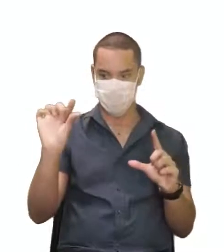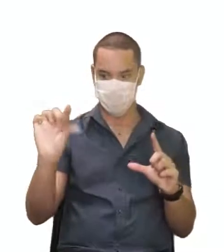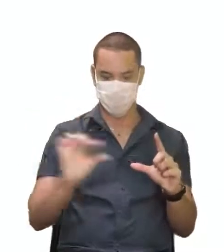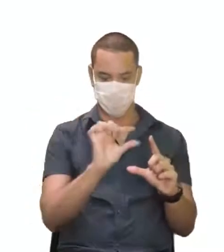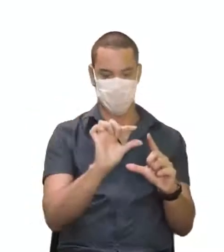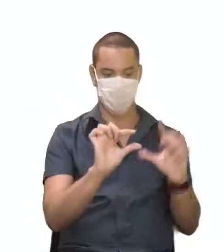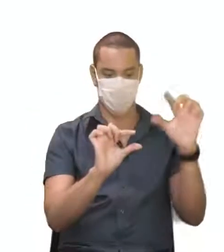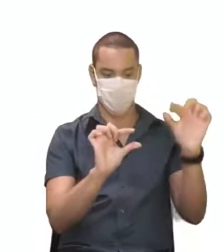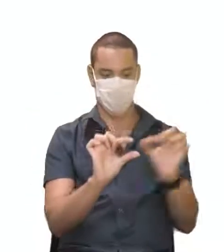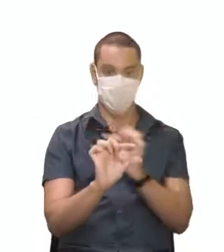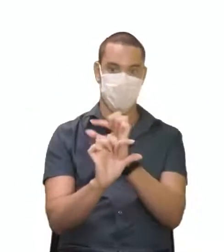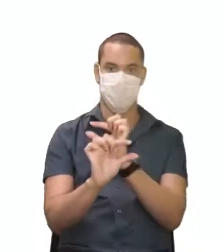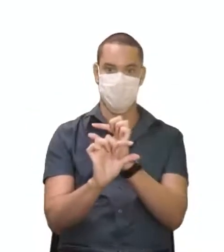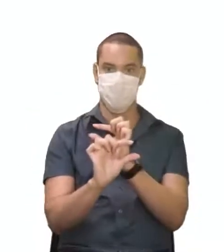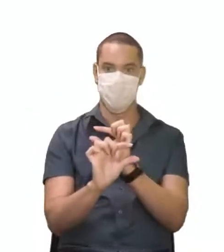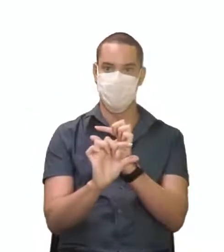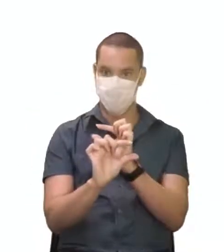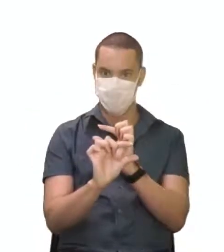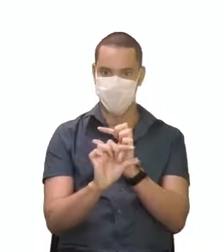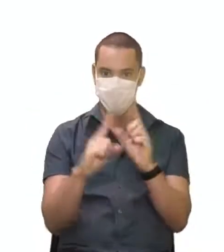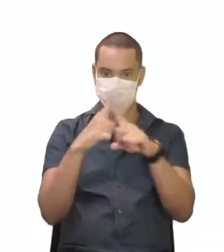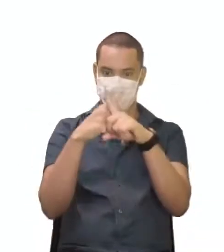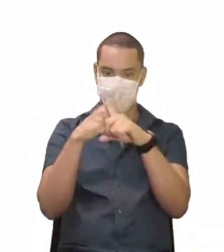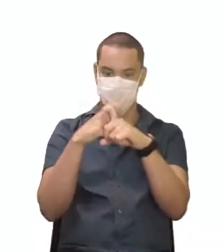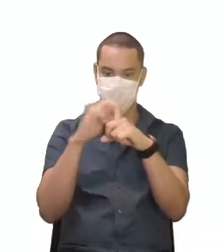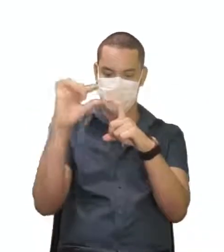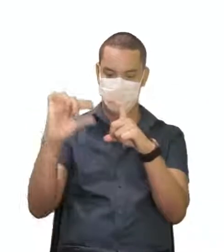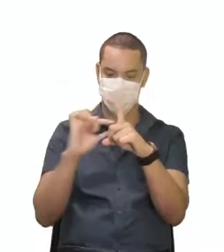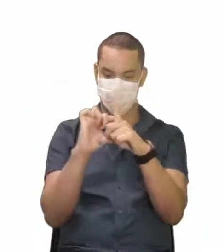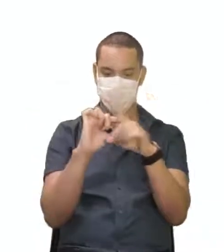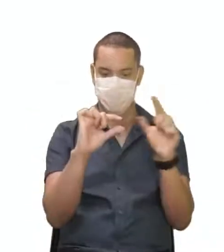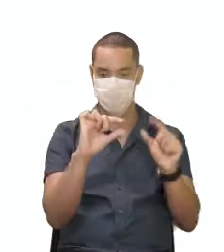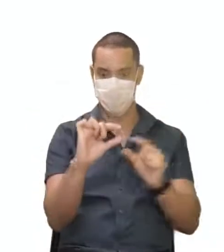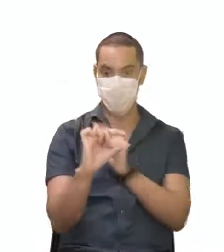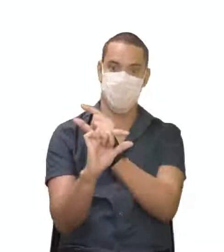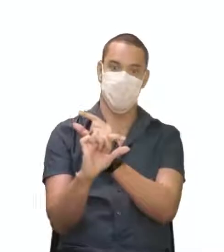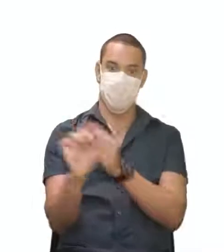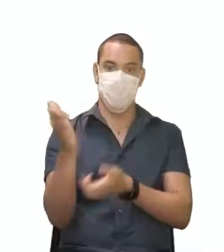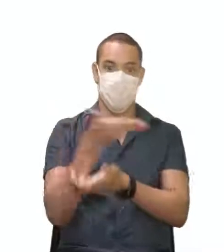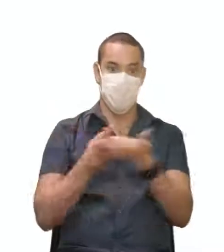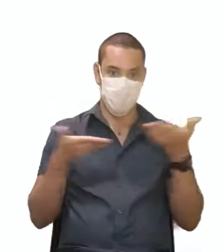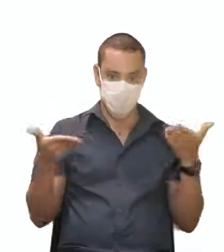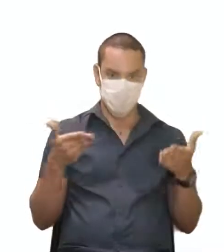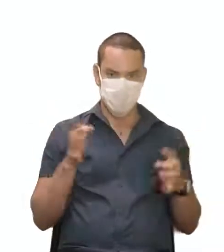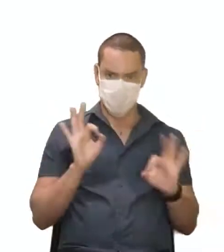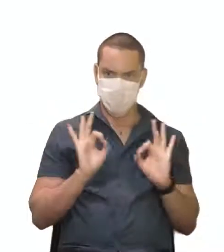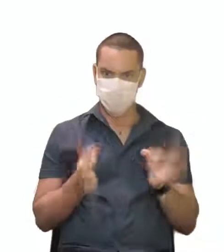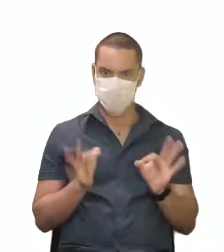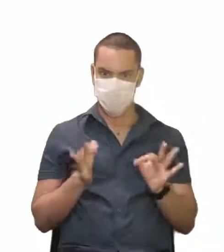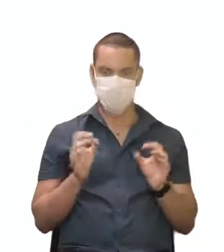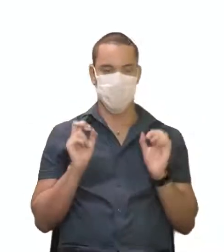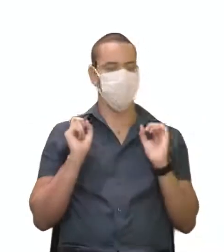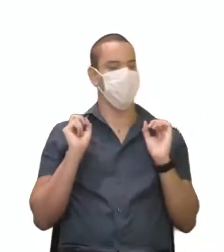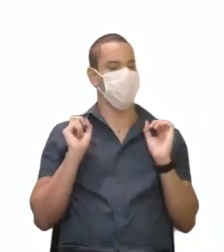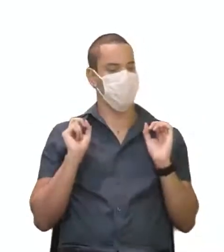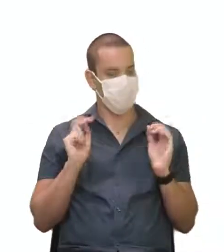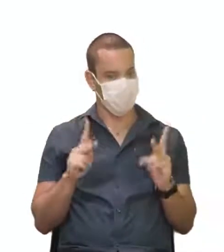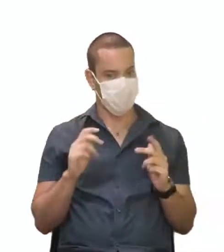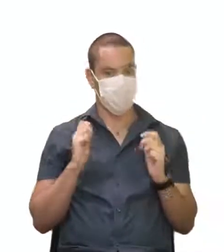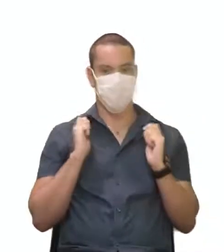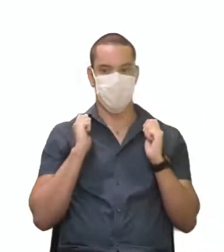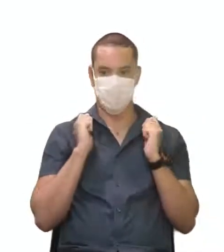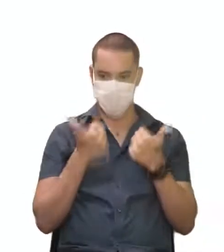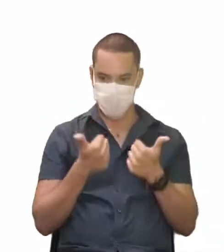over. Muito bem, game over não, viu? Preste atenção, tá? Ok, tá tudo bem, tá